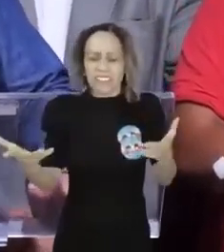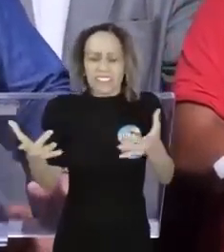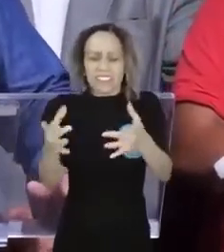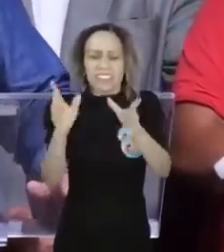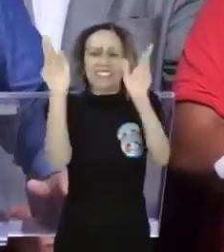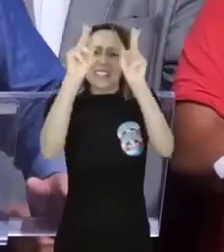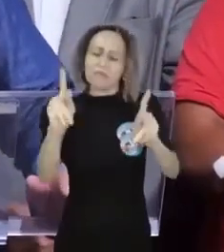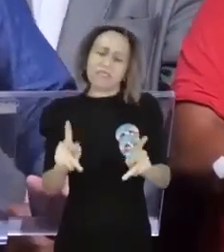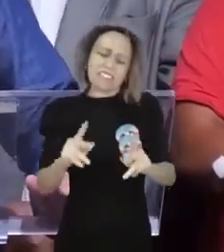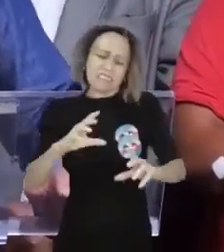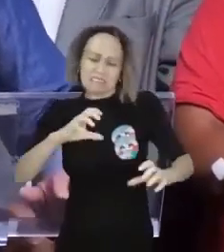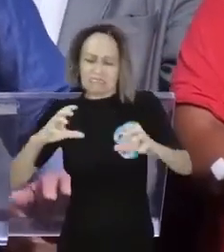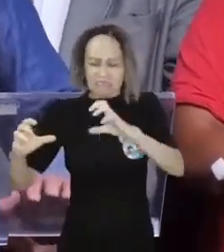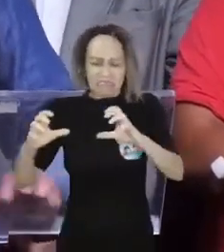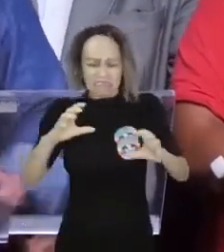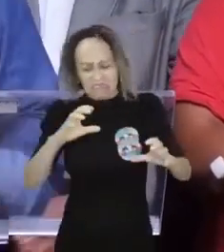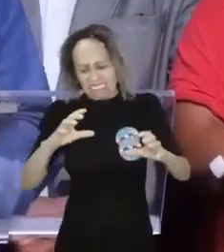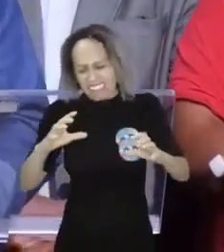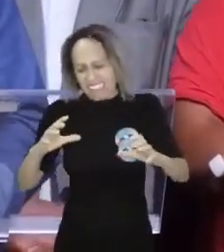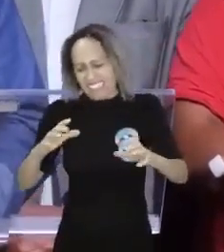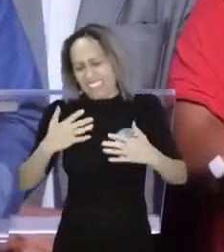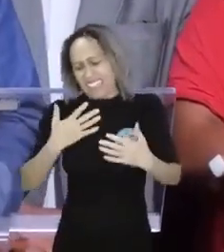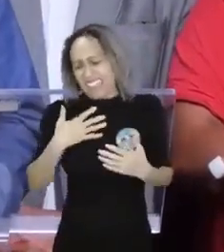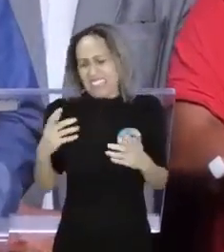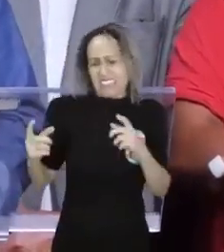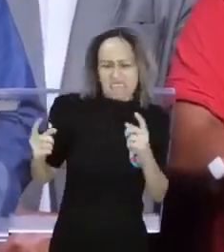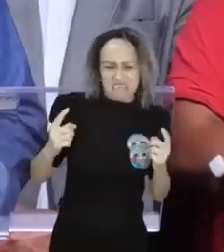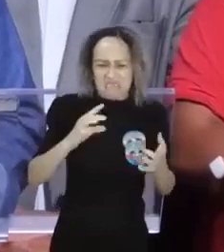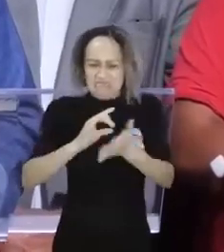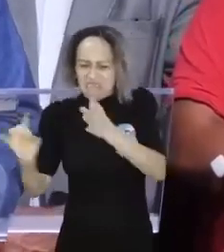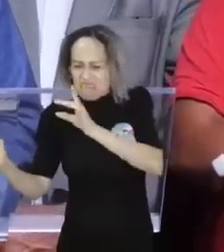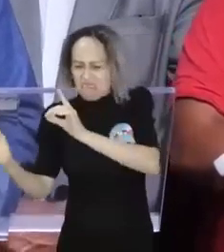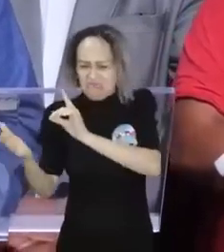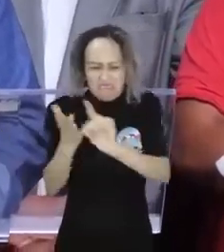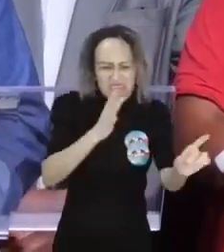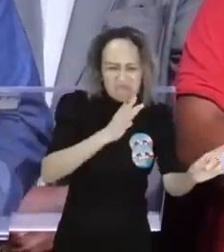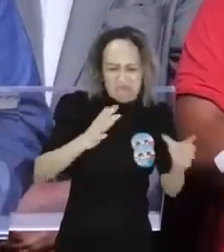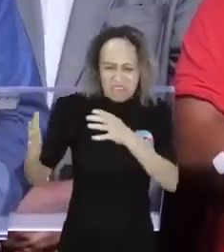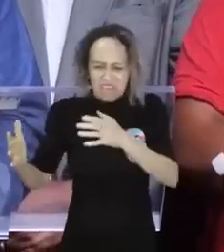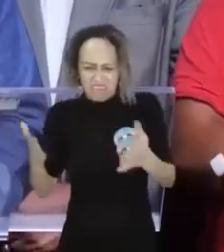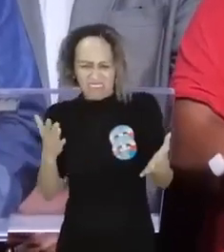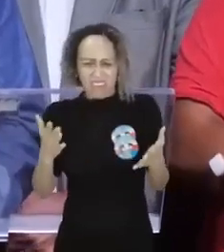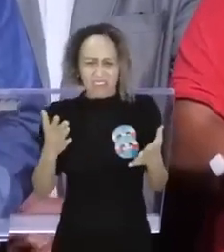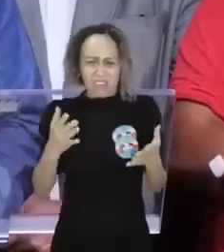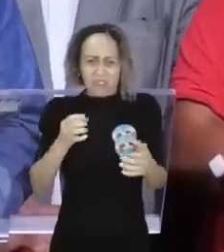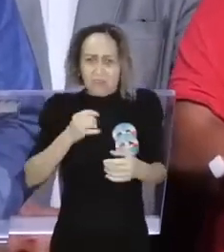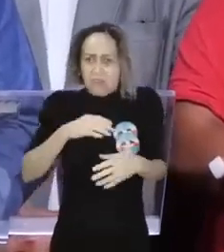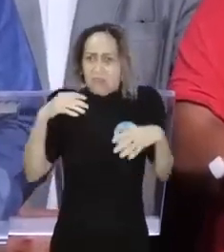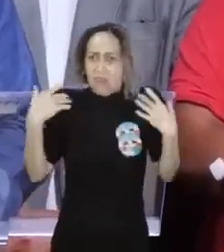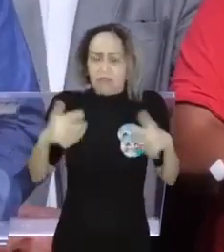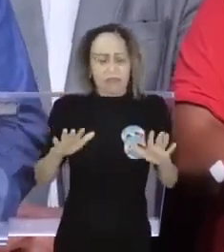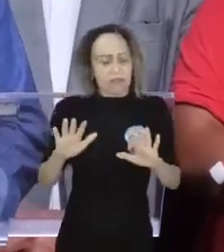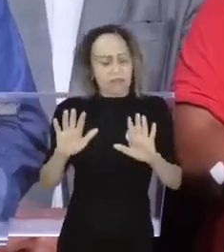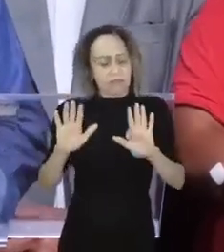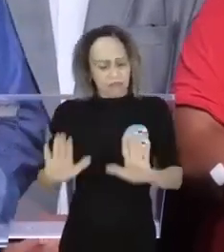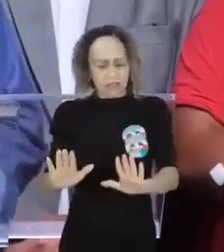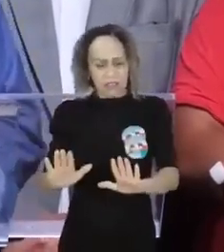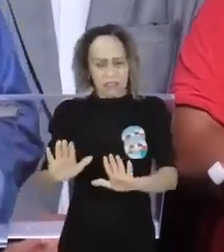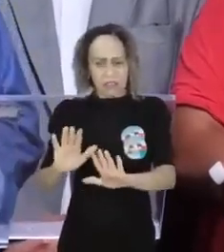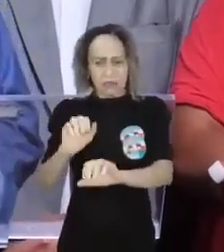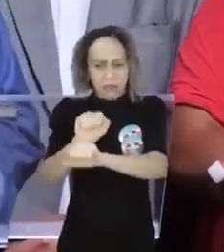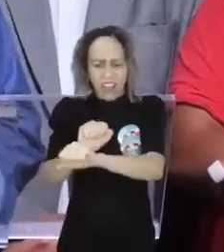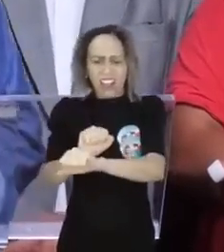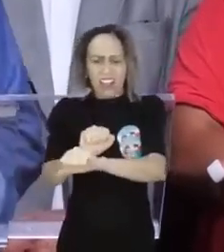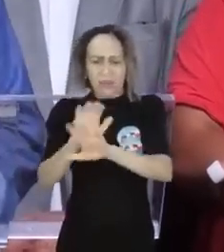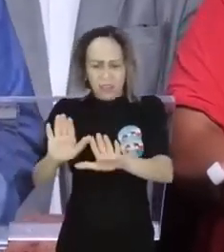enxergar no outro inimigo e ser temido ou destruído. É hora de baixar as armas que jamais deveriam